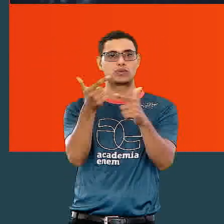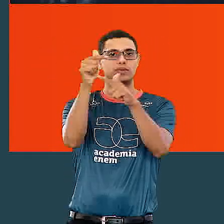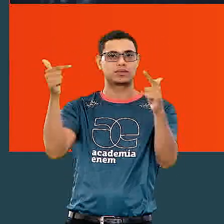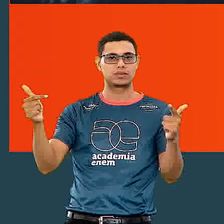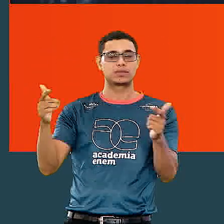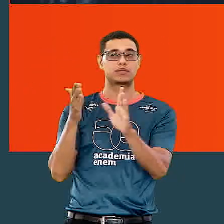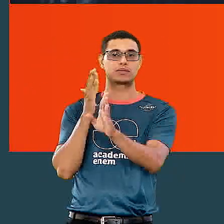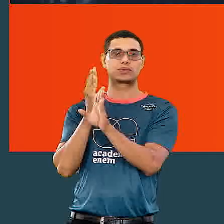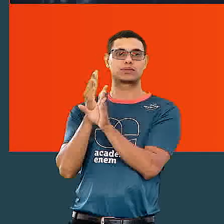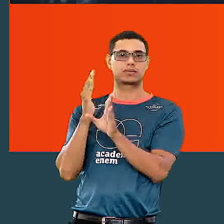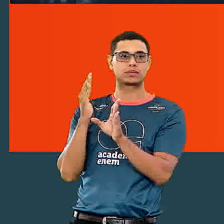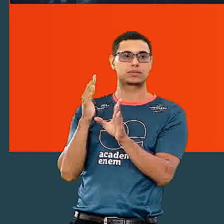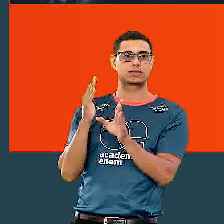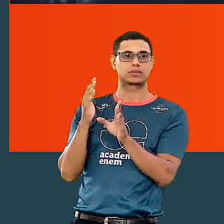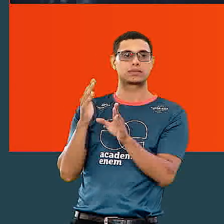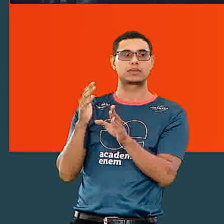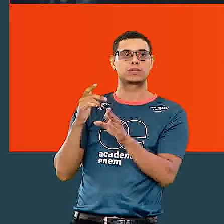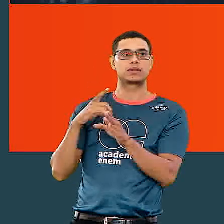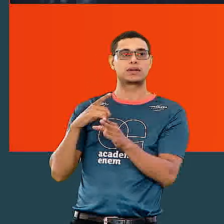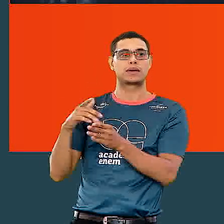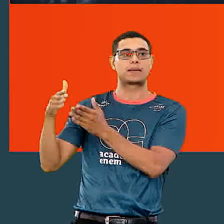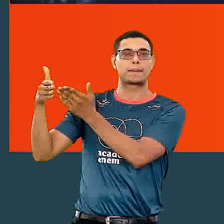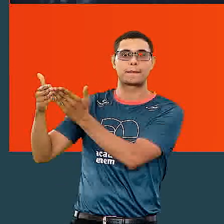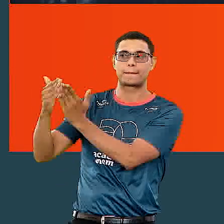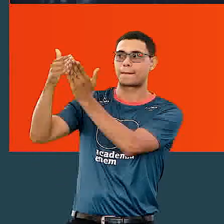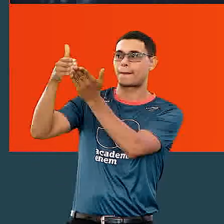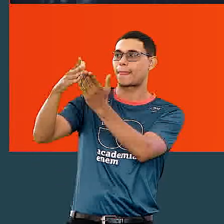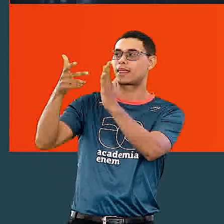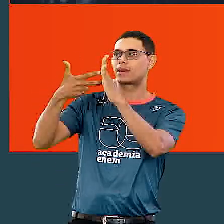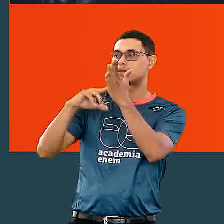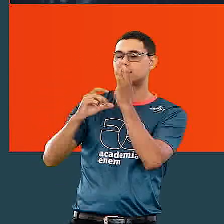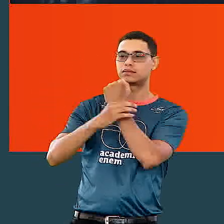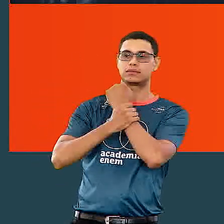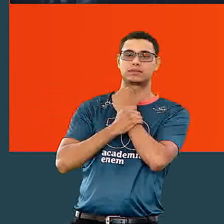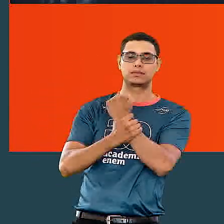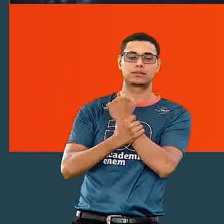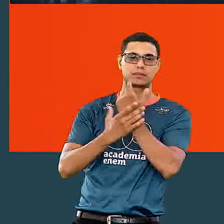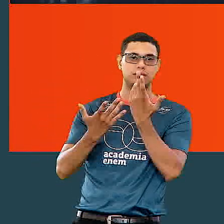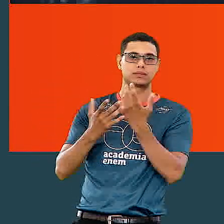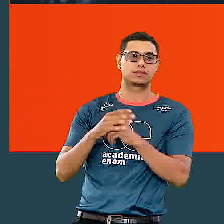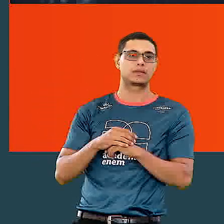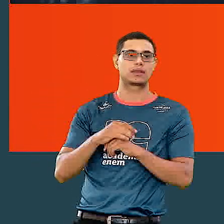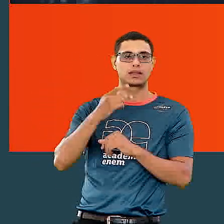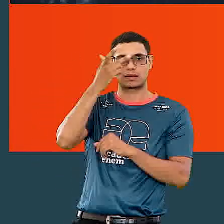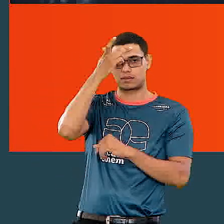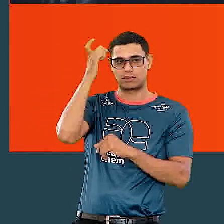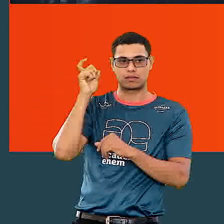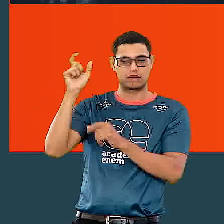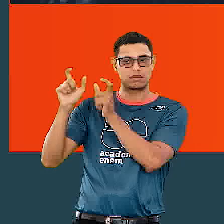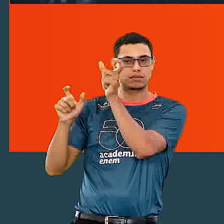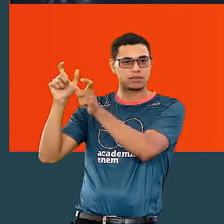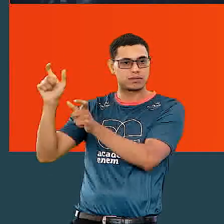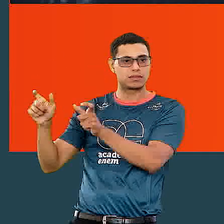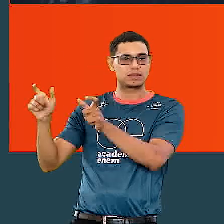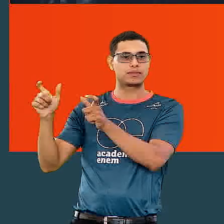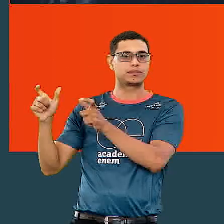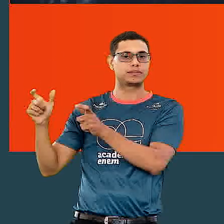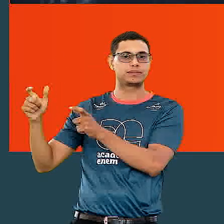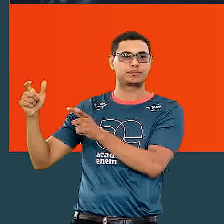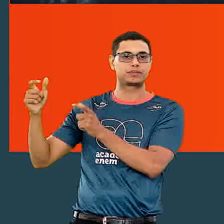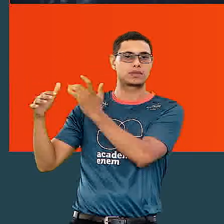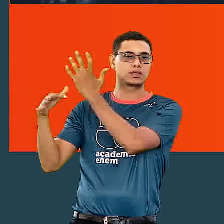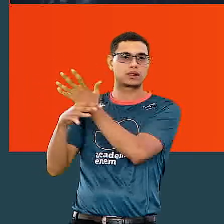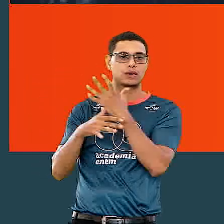Então é por isso que você navegar pelo mar Mediterrâneo é mais seguro. Aí por isso que a negada faz o quê? Essas cidades que eu falei,